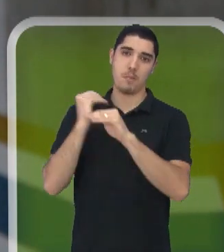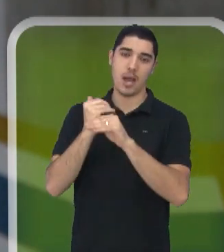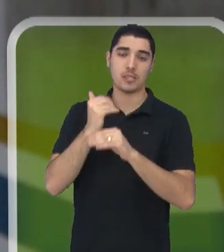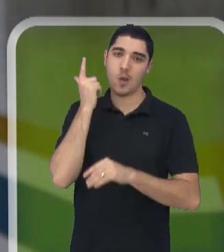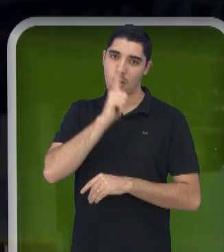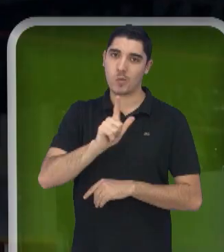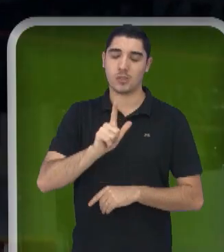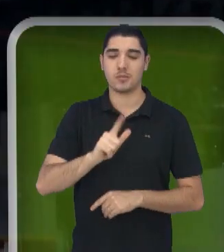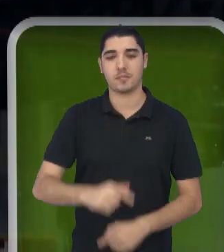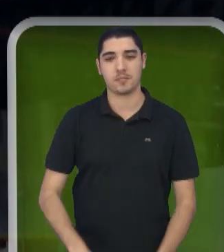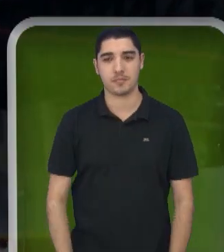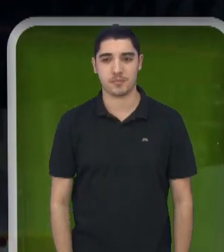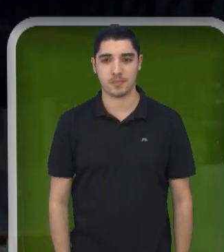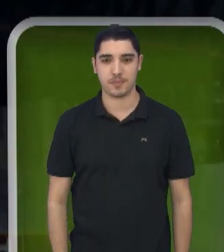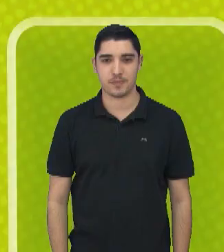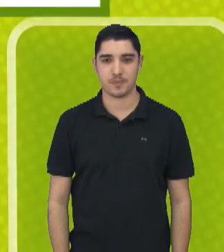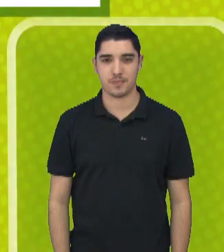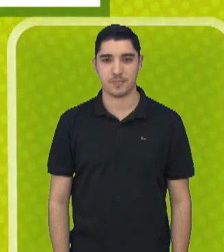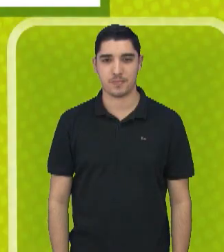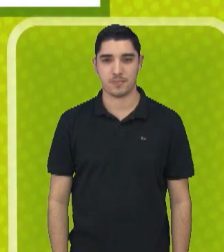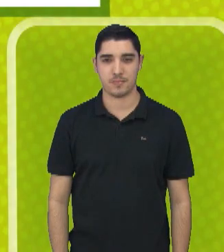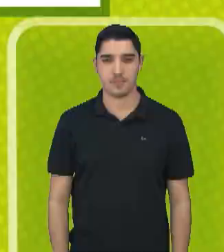final do campeonato.